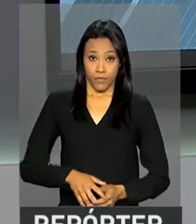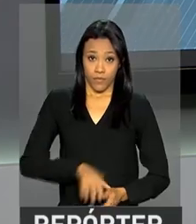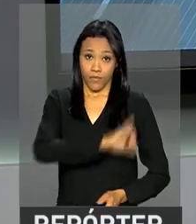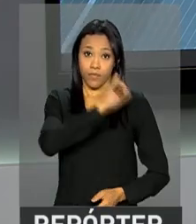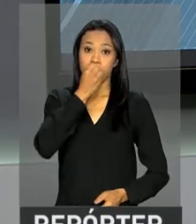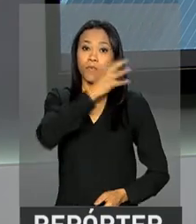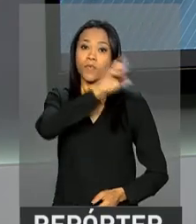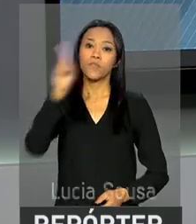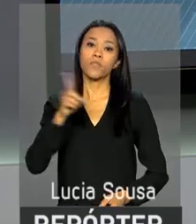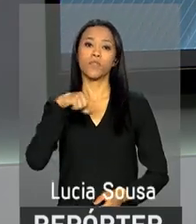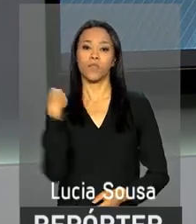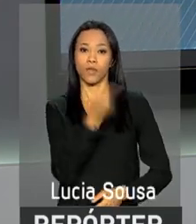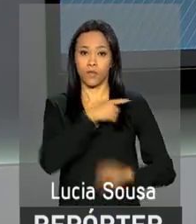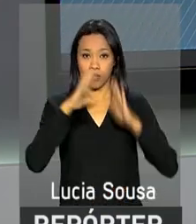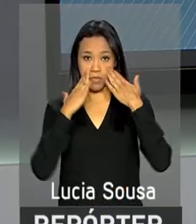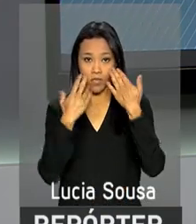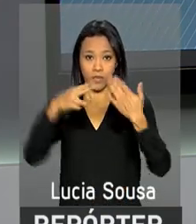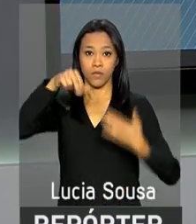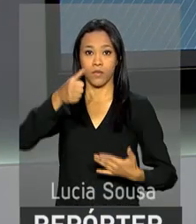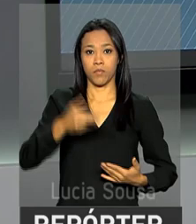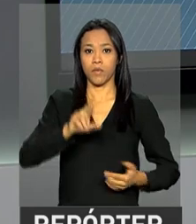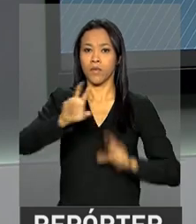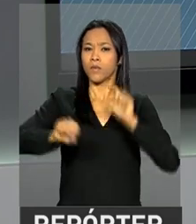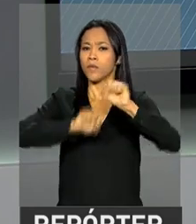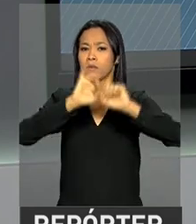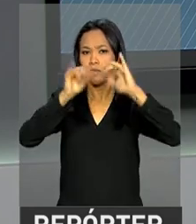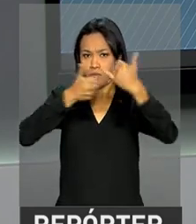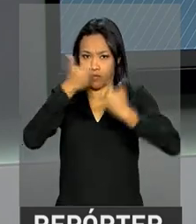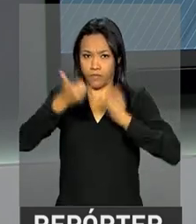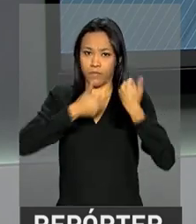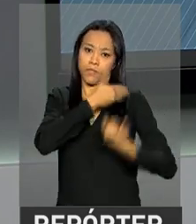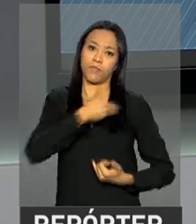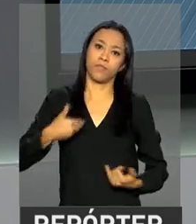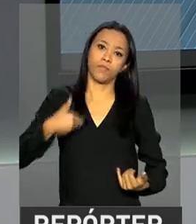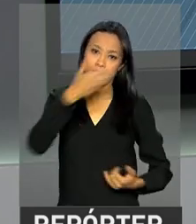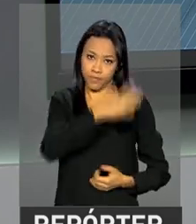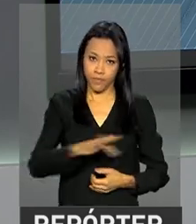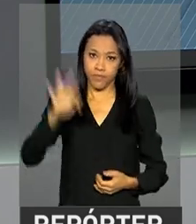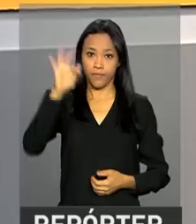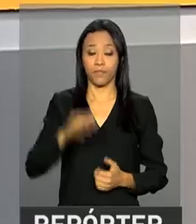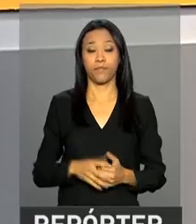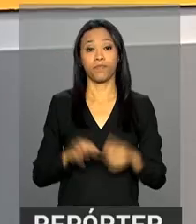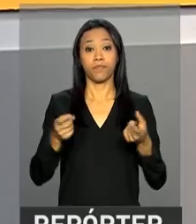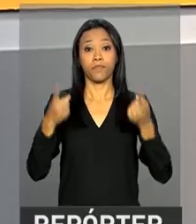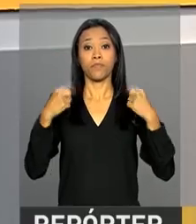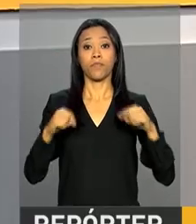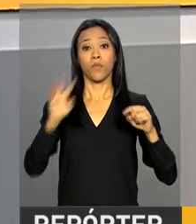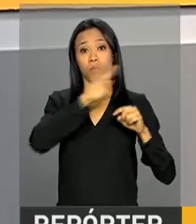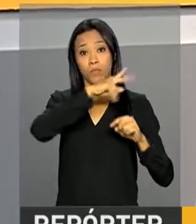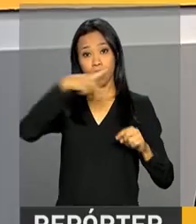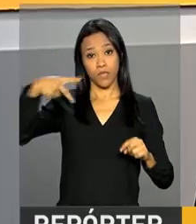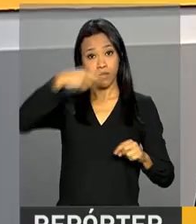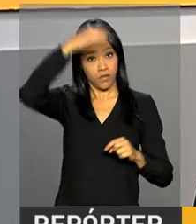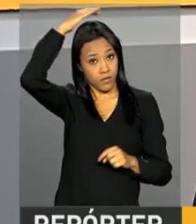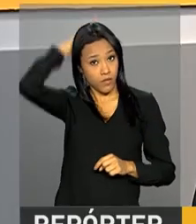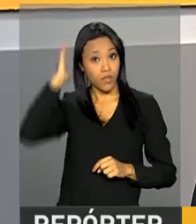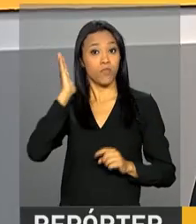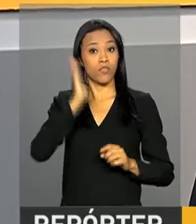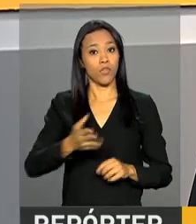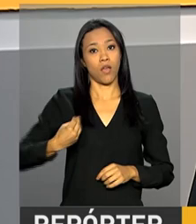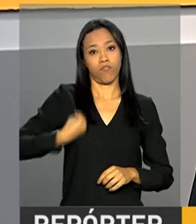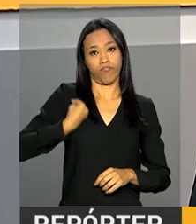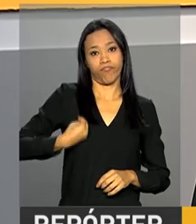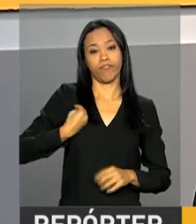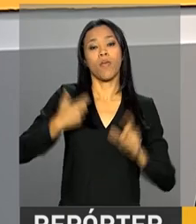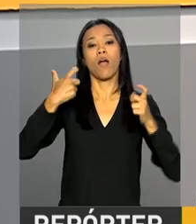Olá, bom dia. Estamos de volta com o repórter NBR e as notícias do governo federal. O presidente Michel Temer está na